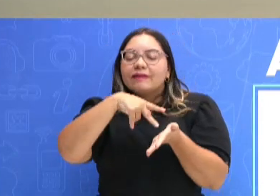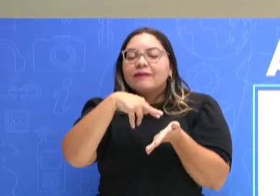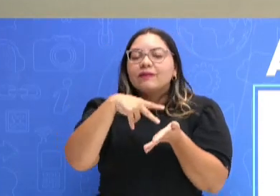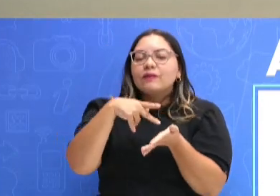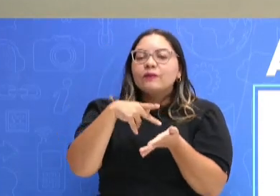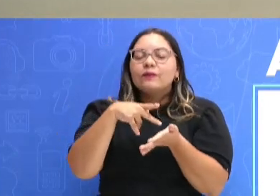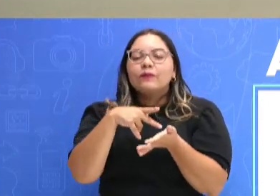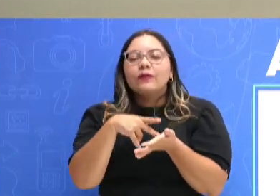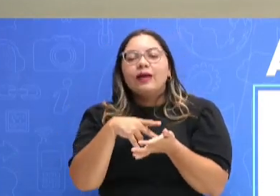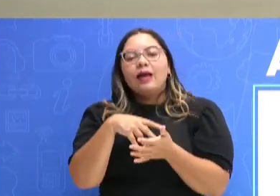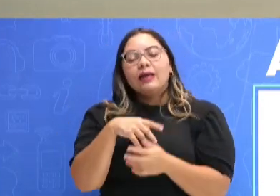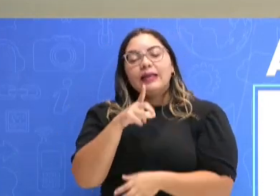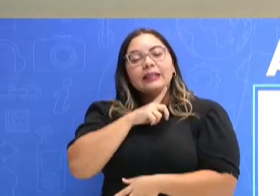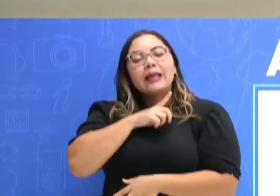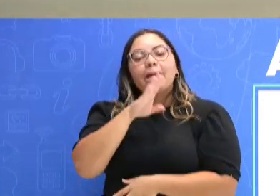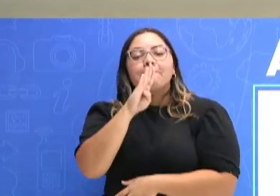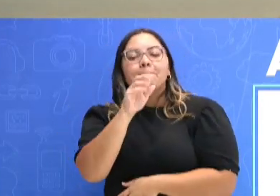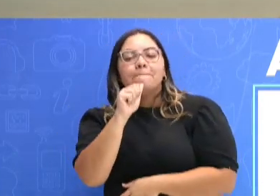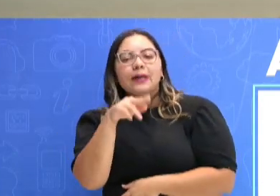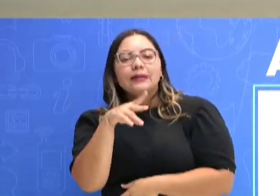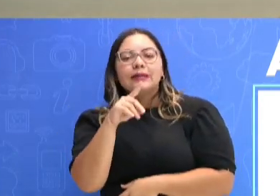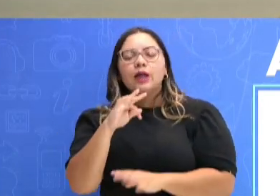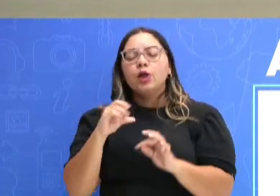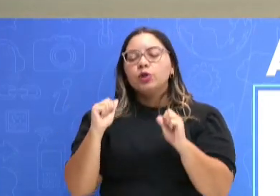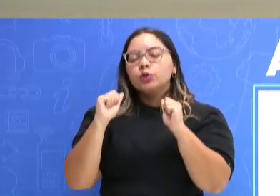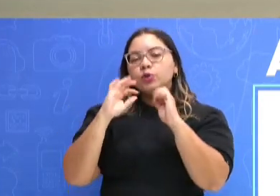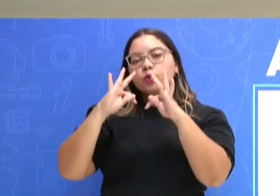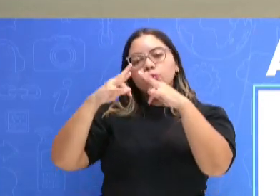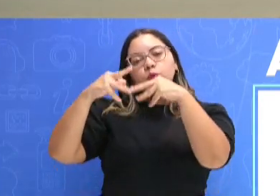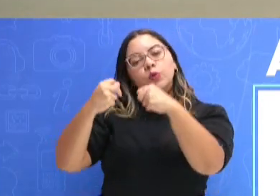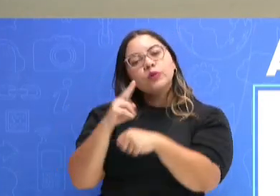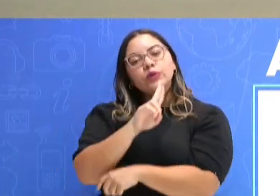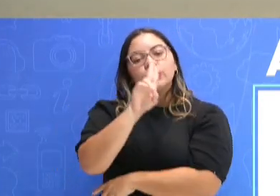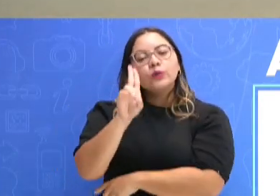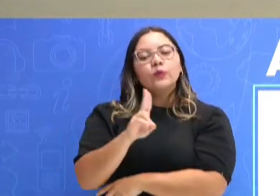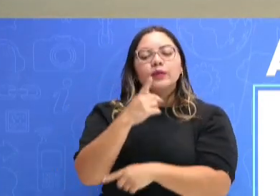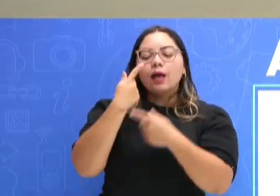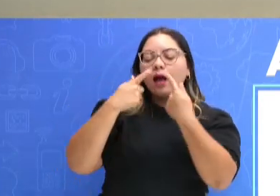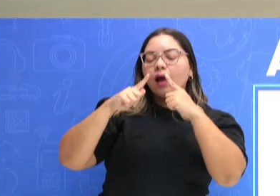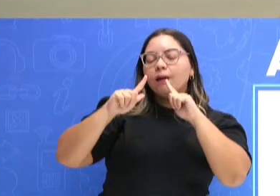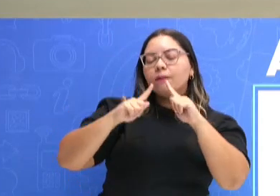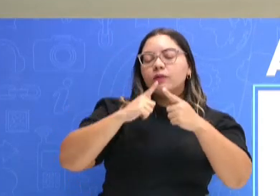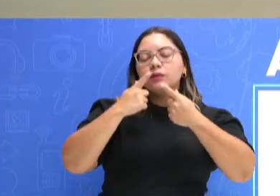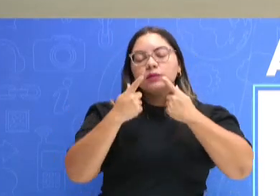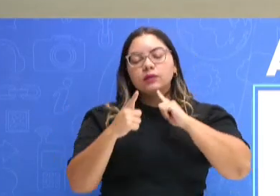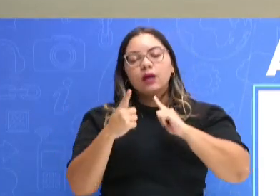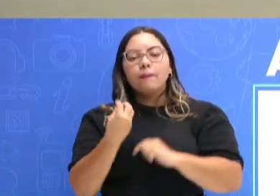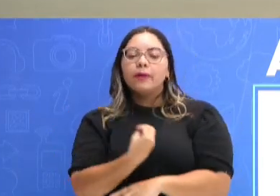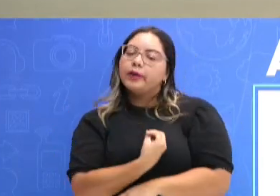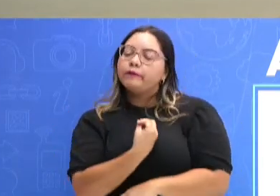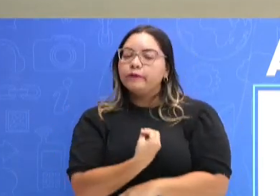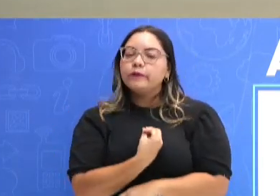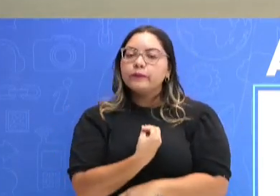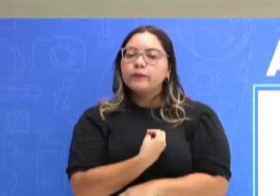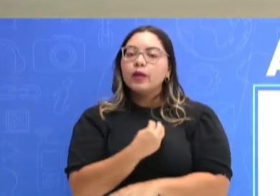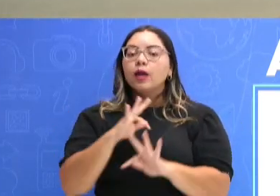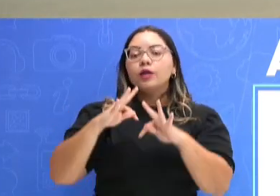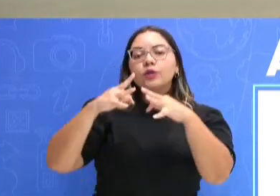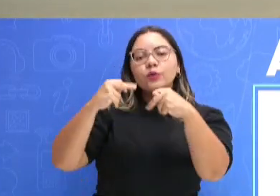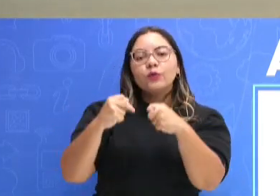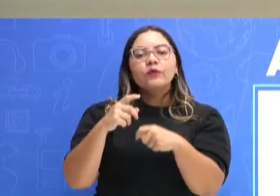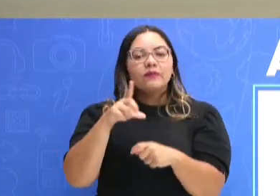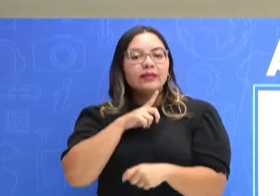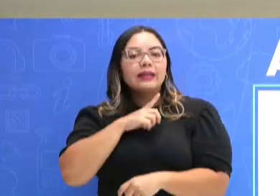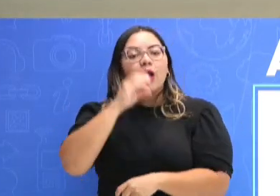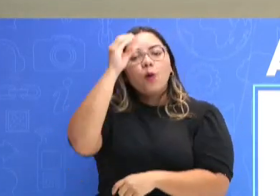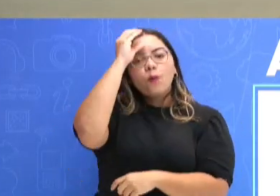banda, donos de esquema, todos que utilizam da sua música como seu meio de vida, todos que participam da